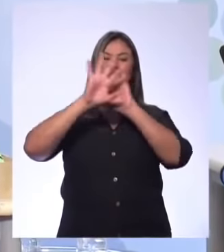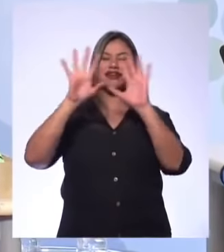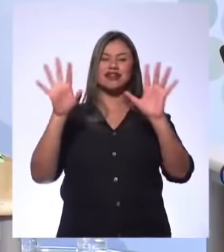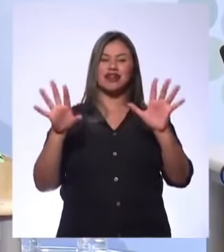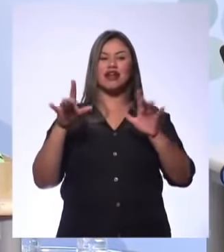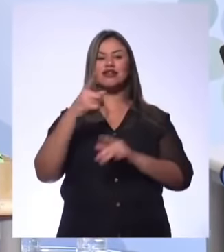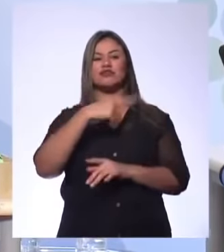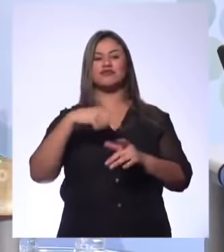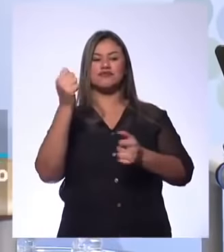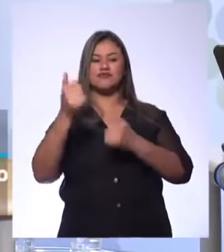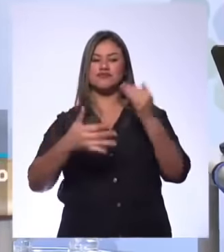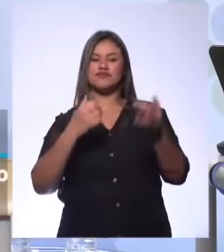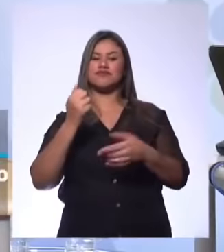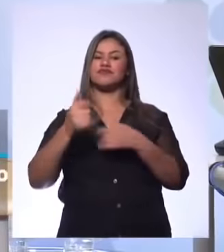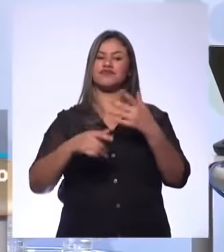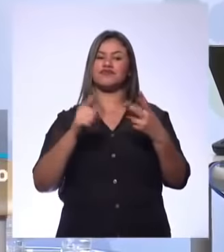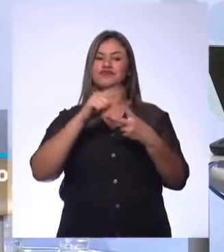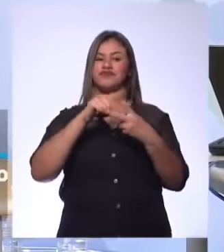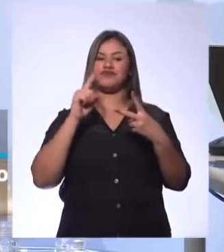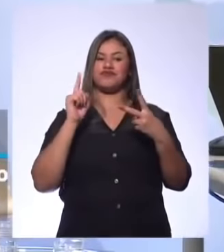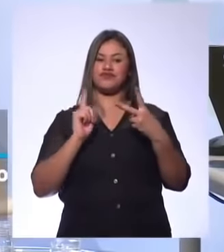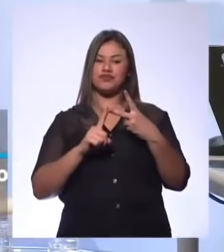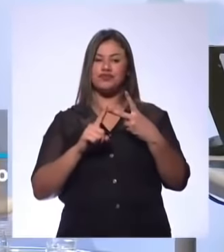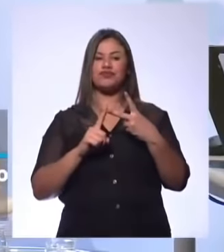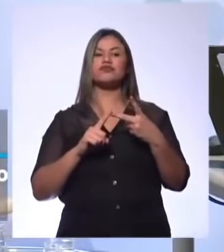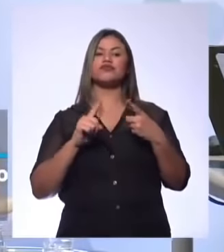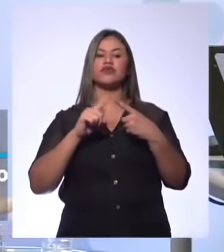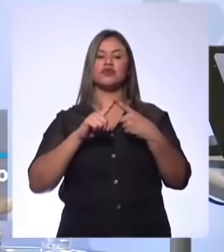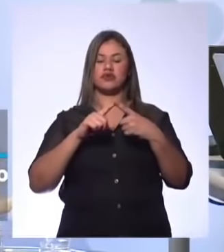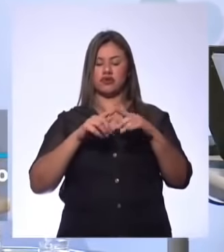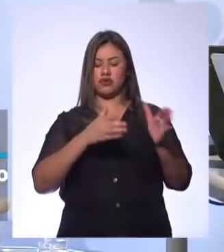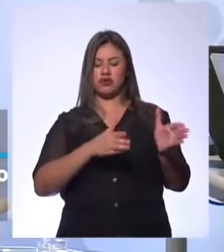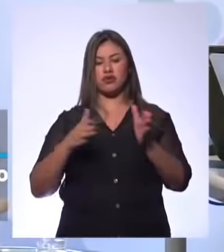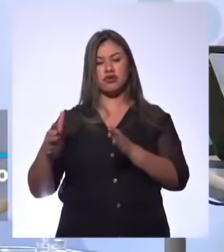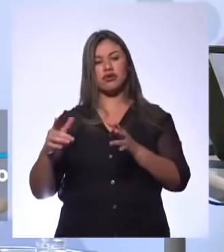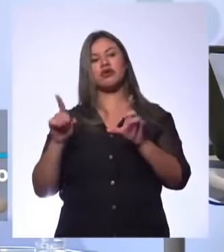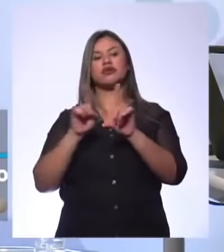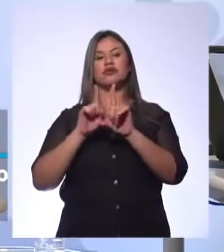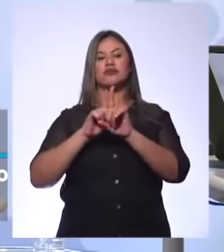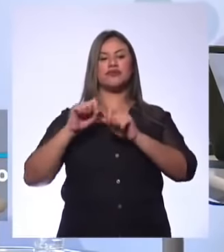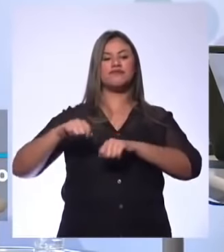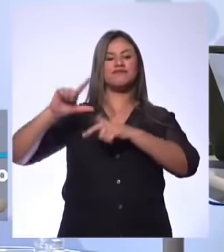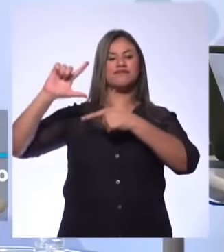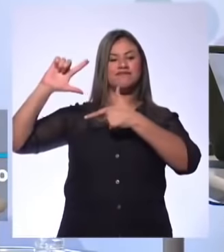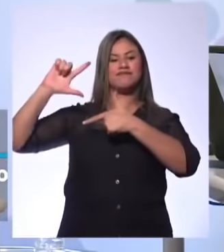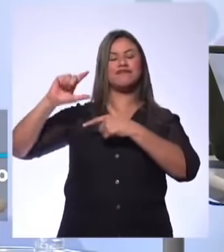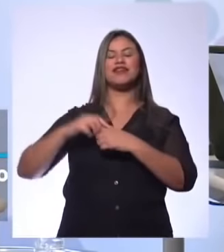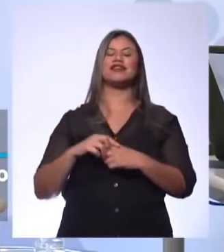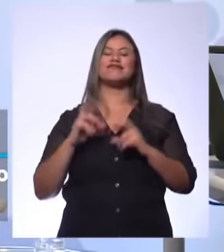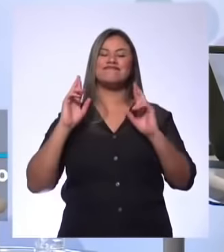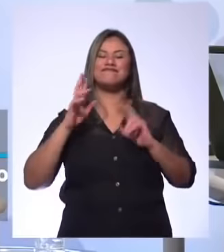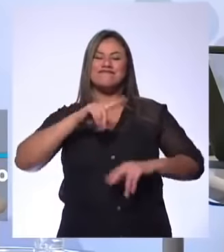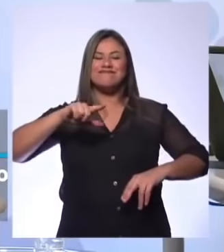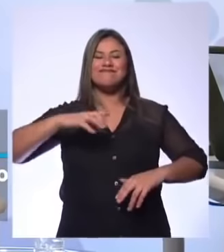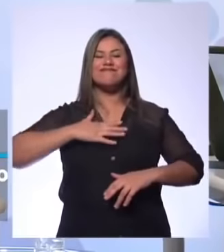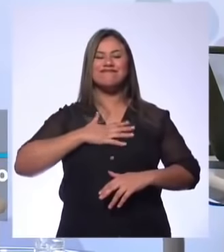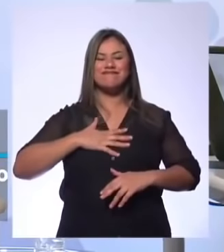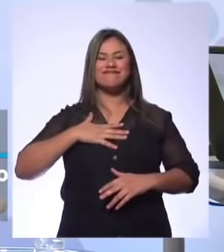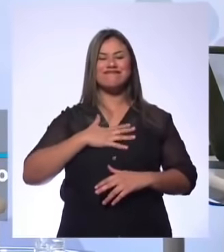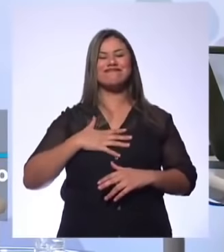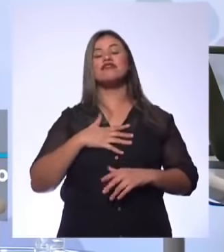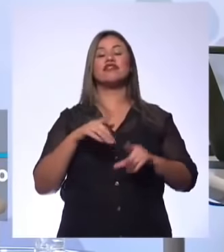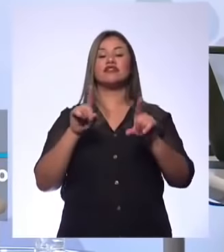nós explicamos aí de duas formas. Expliquei aqui, expliquei lá. Eu espero que vocês tenham gostado dessa forma. E eu trouxe mais